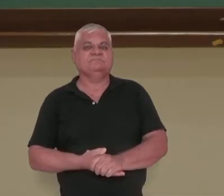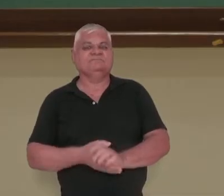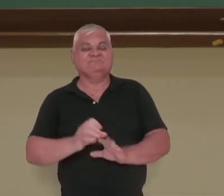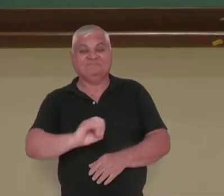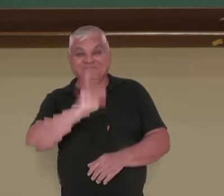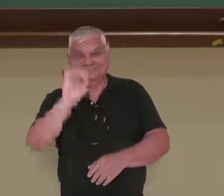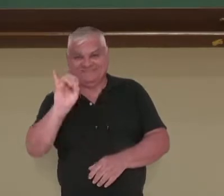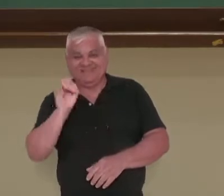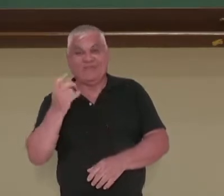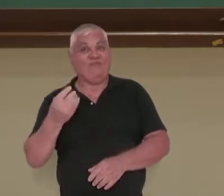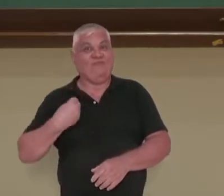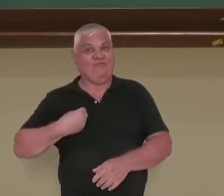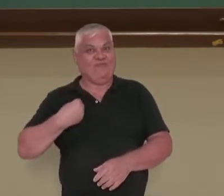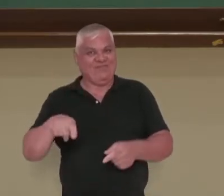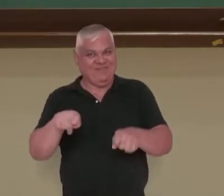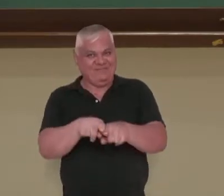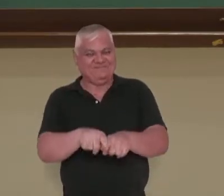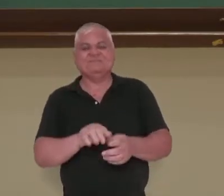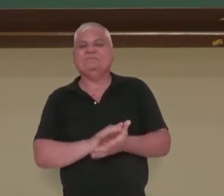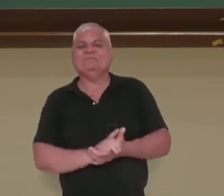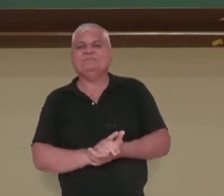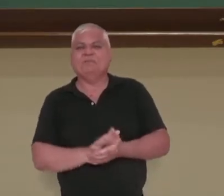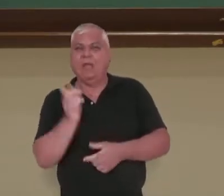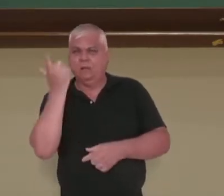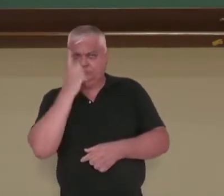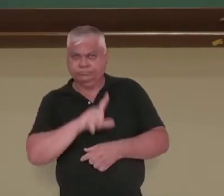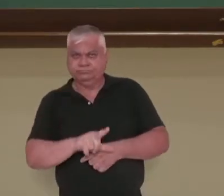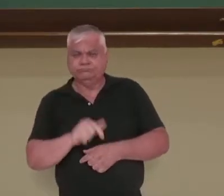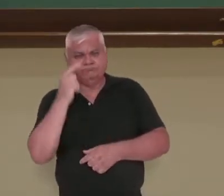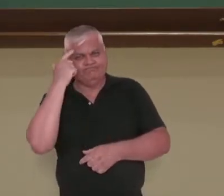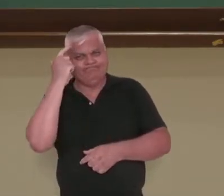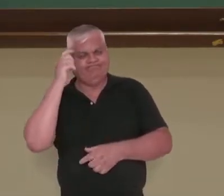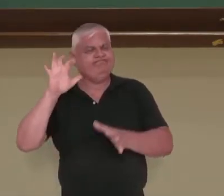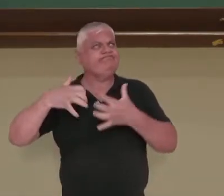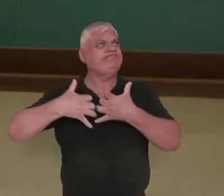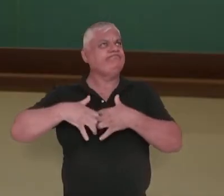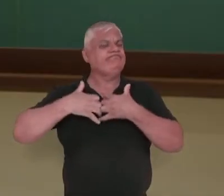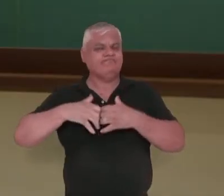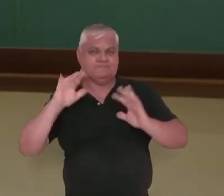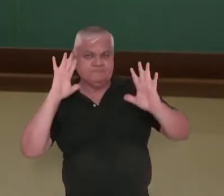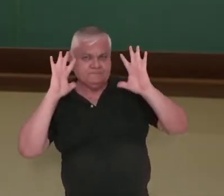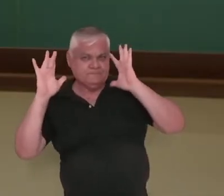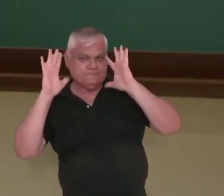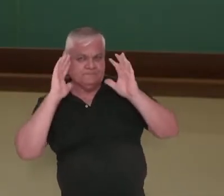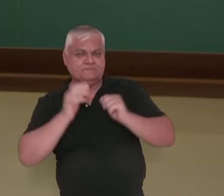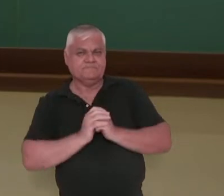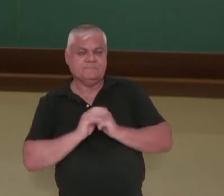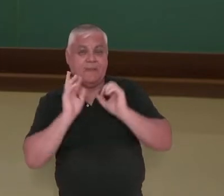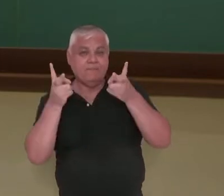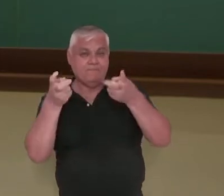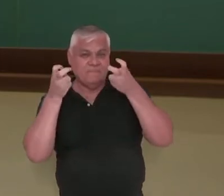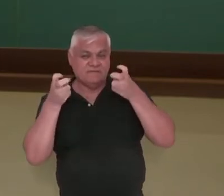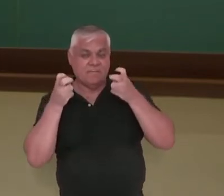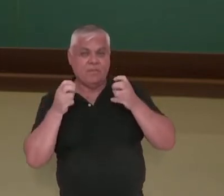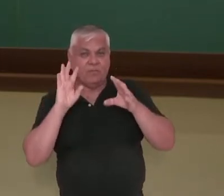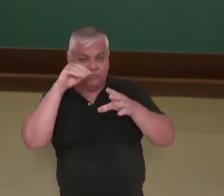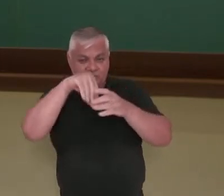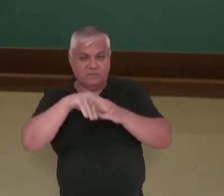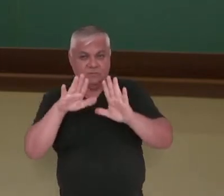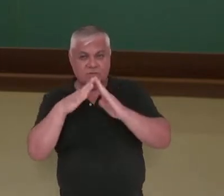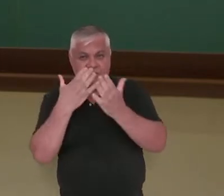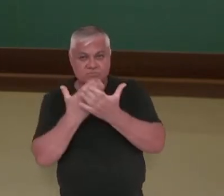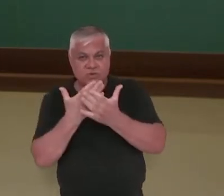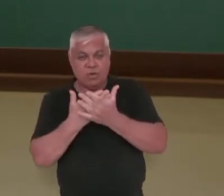Oi pessoal, voltamos. Conseguiram fazer essa reflexão? Vocês já observaram então colegas que por mais